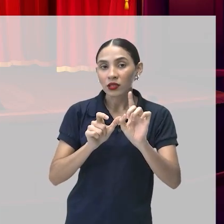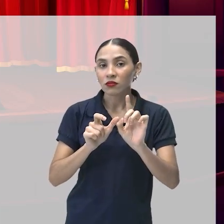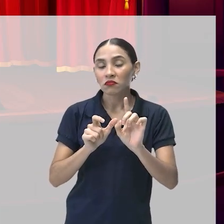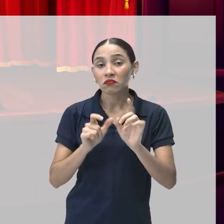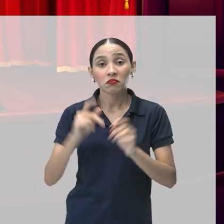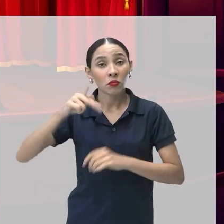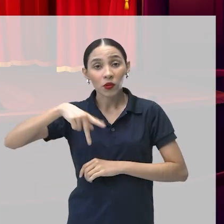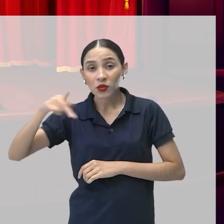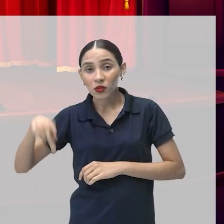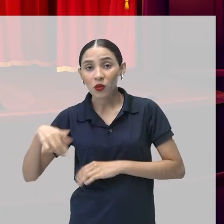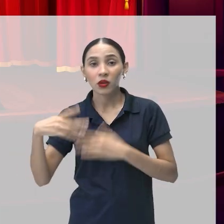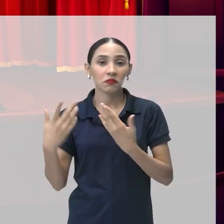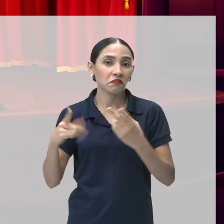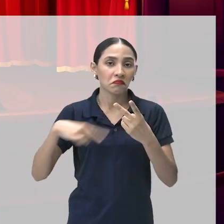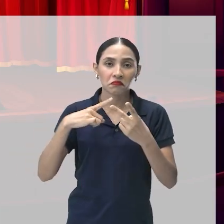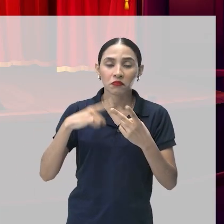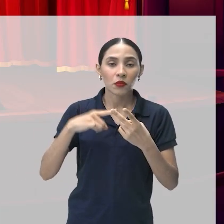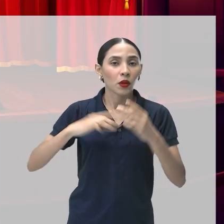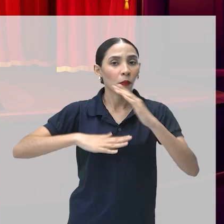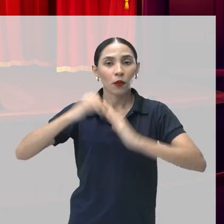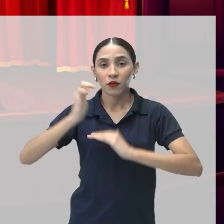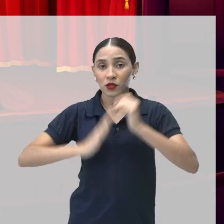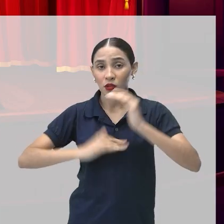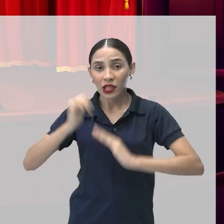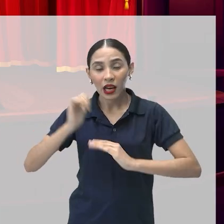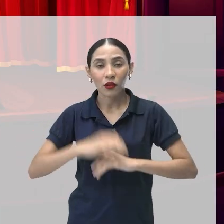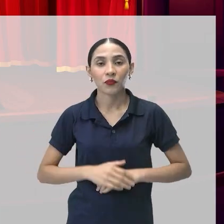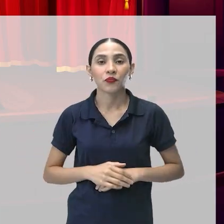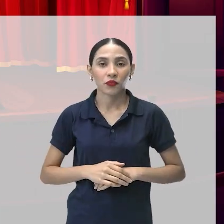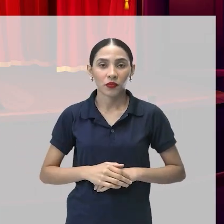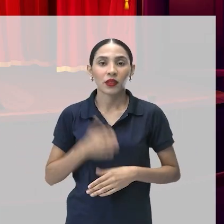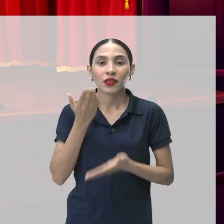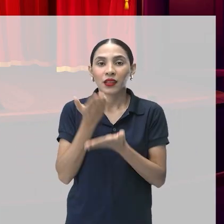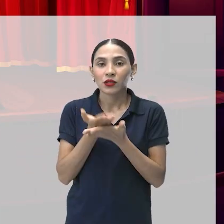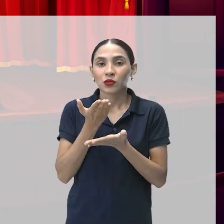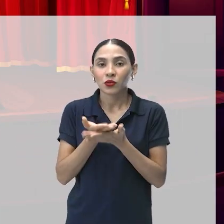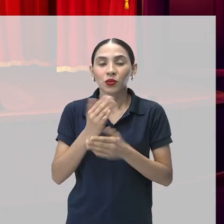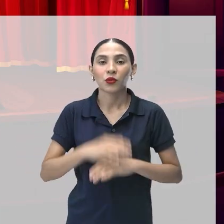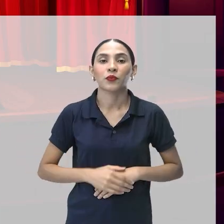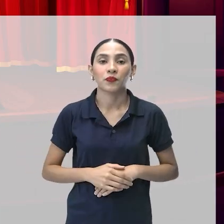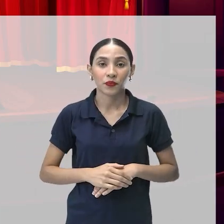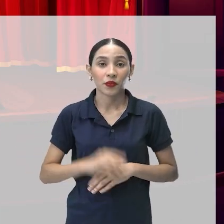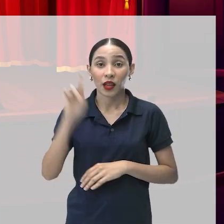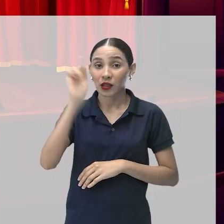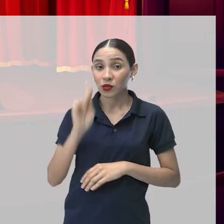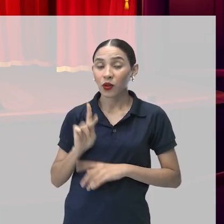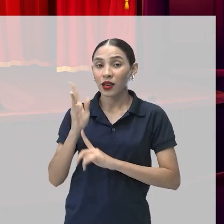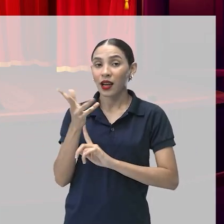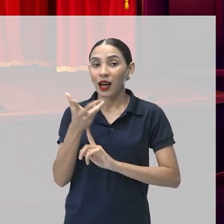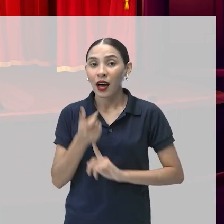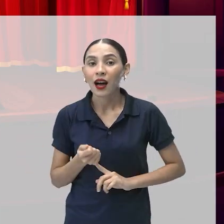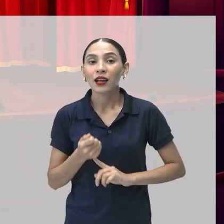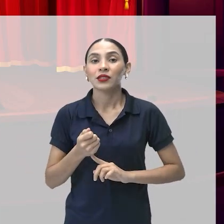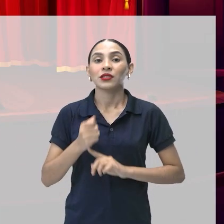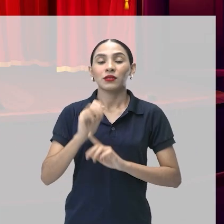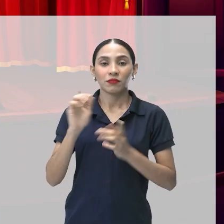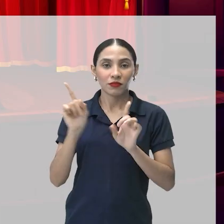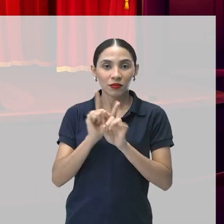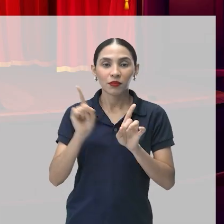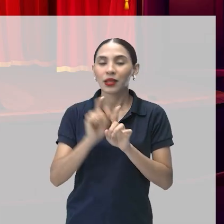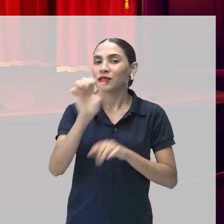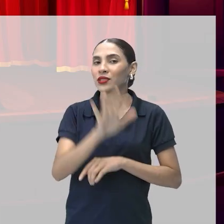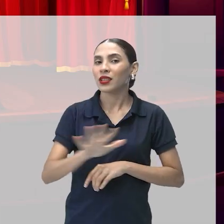como professora, como uma profissional que estudou a história da arte, as artes de